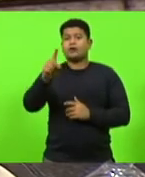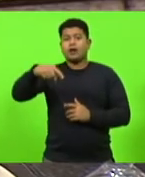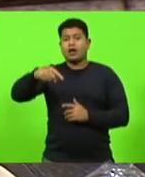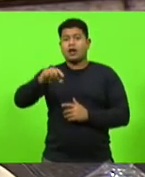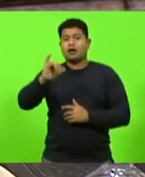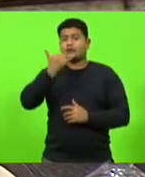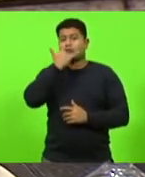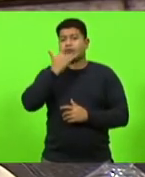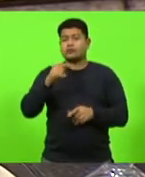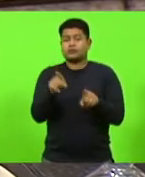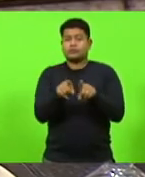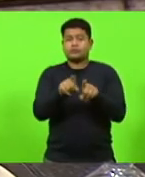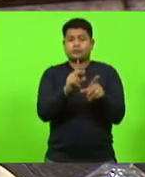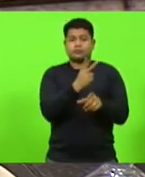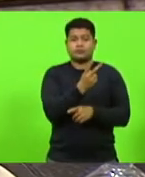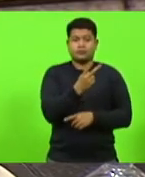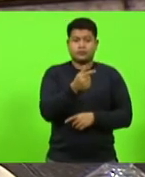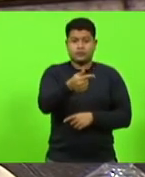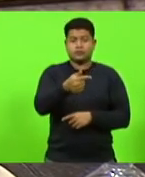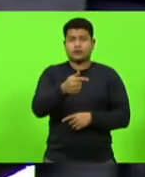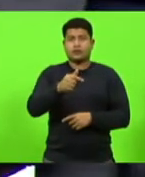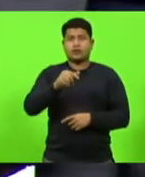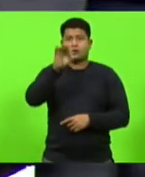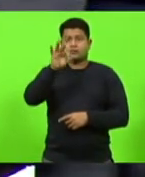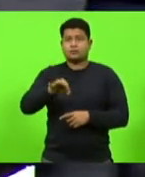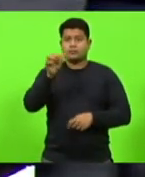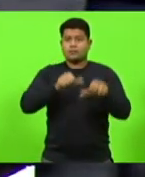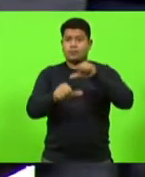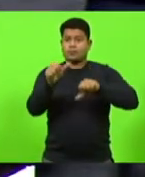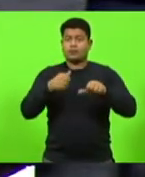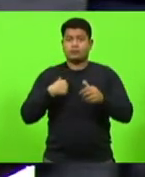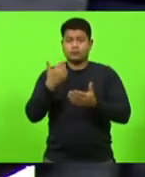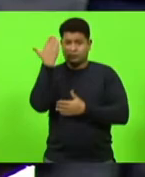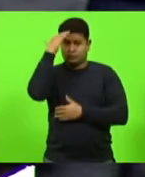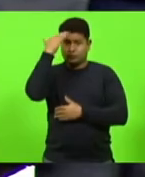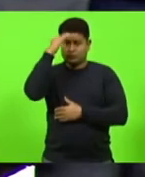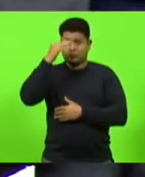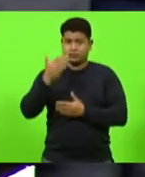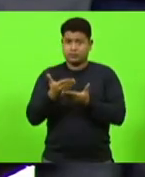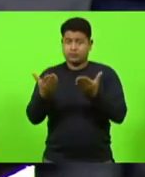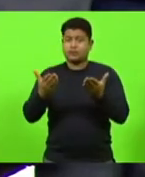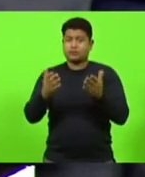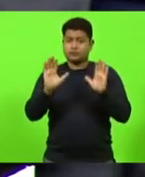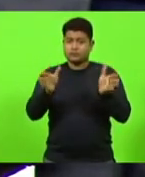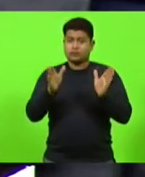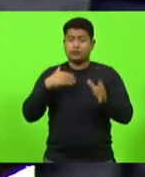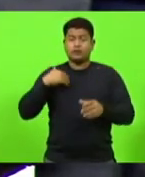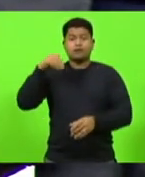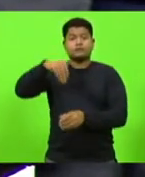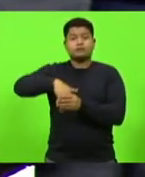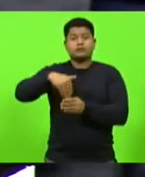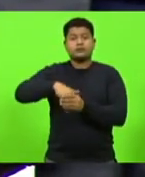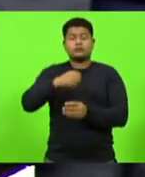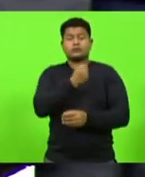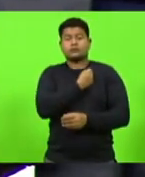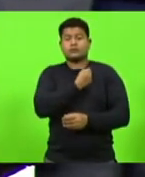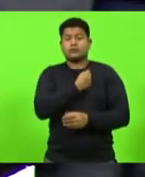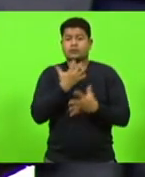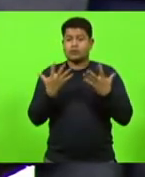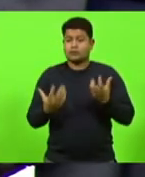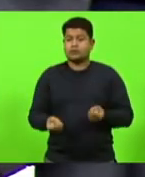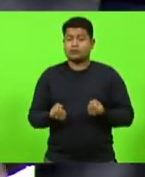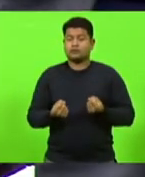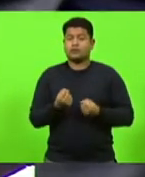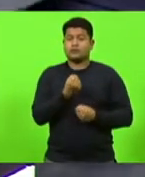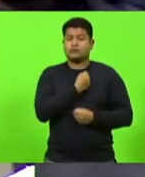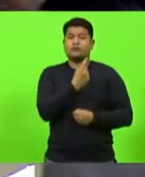a emenda modificativa. Vamos pela interpretação. Vossas Excelências entenderam basicamente o conteúdo. Quem vota a favor, quem vota 1, vota a